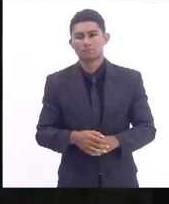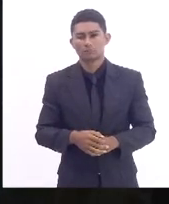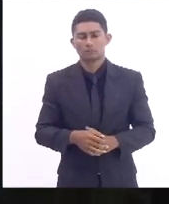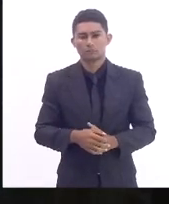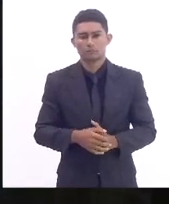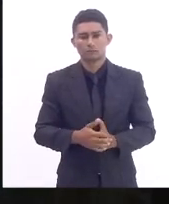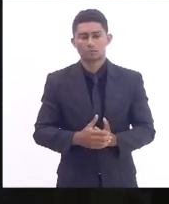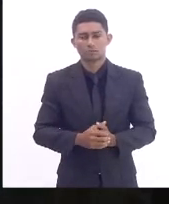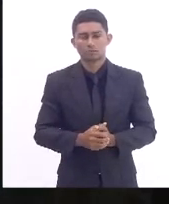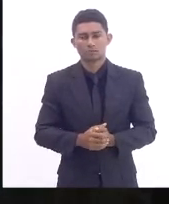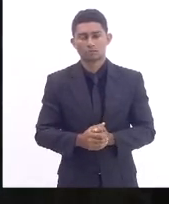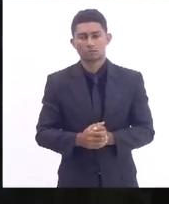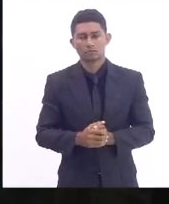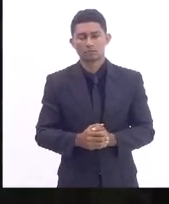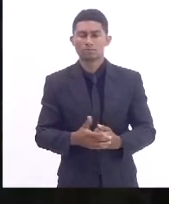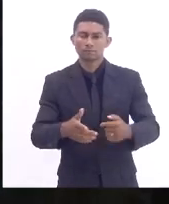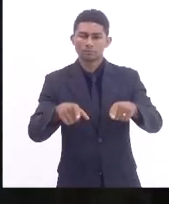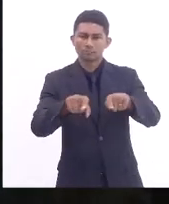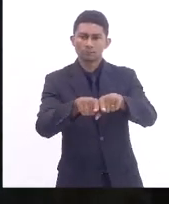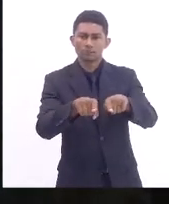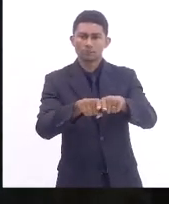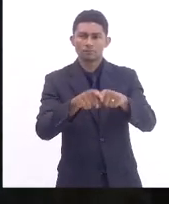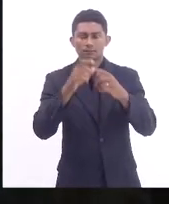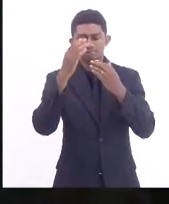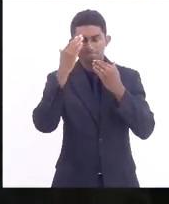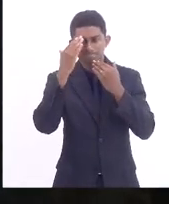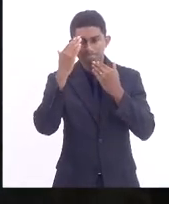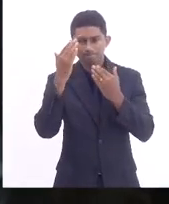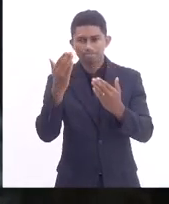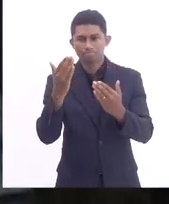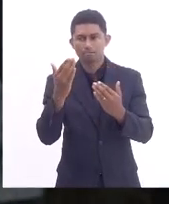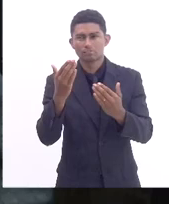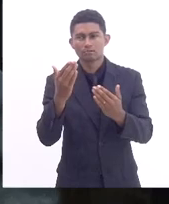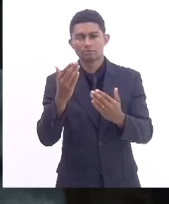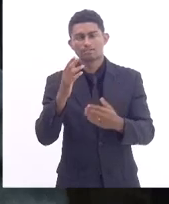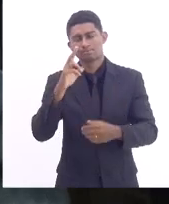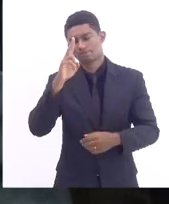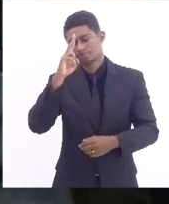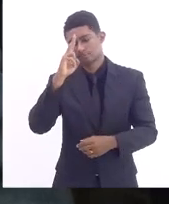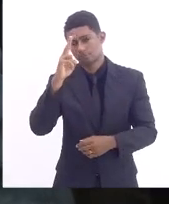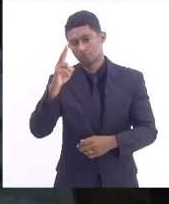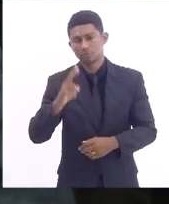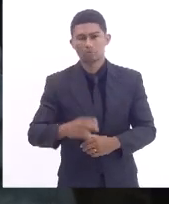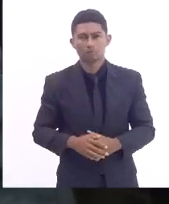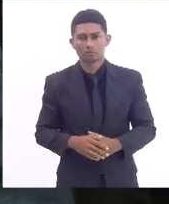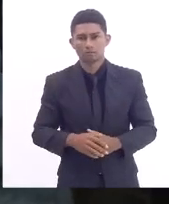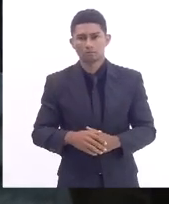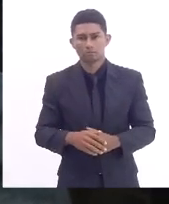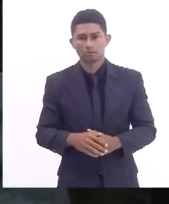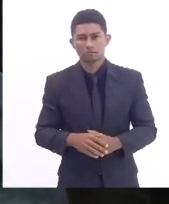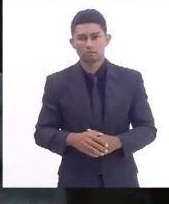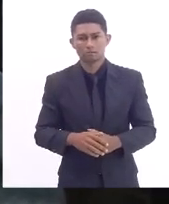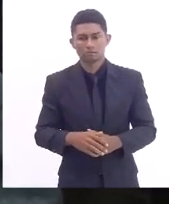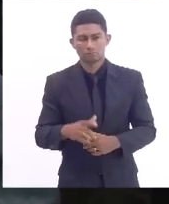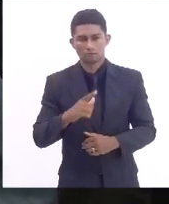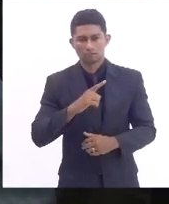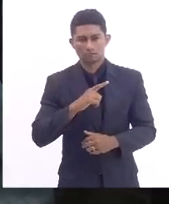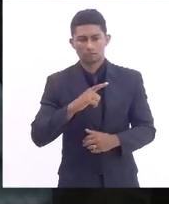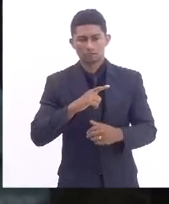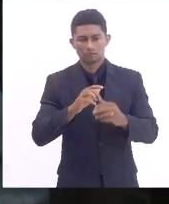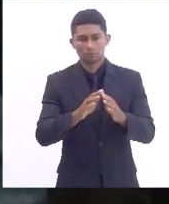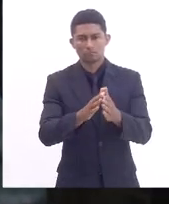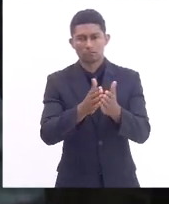mais é fazer alguns agradecimentos mesmo fortes tem uma passagem na